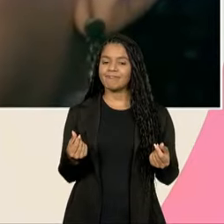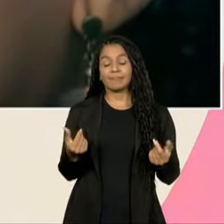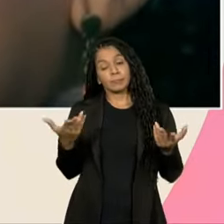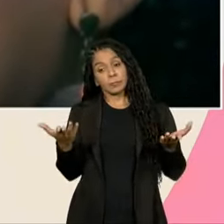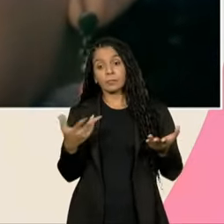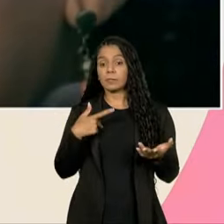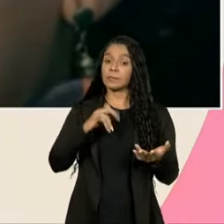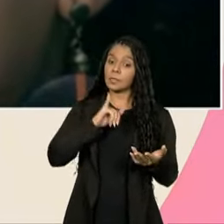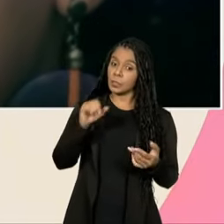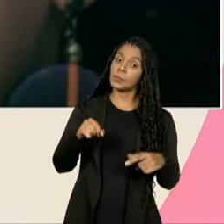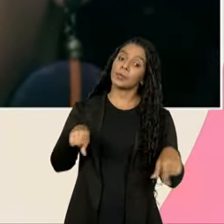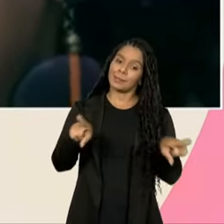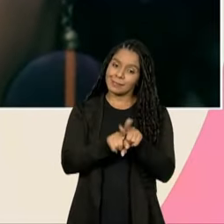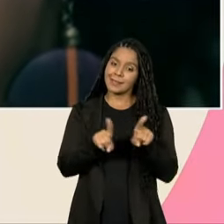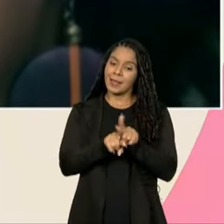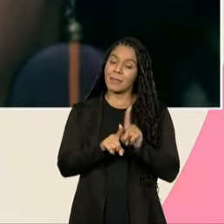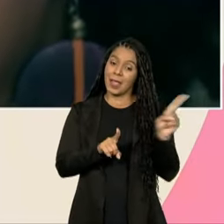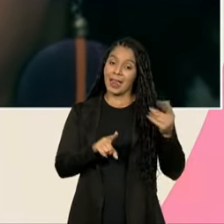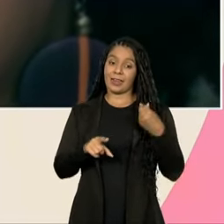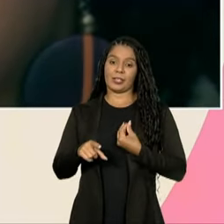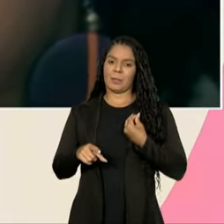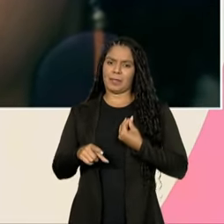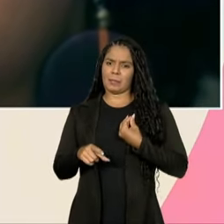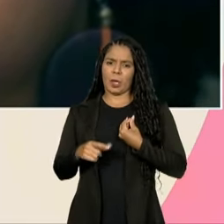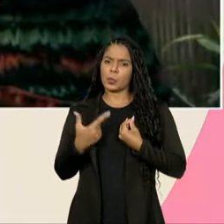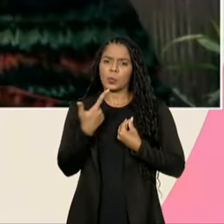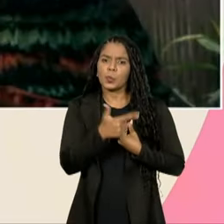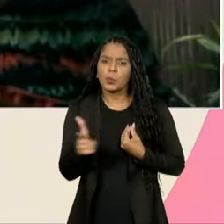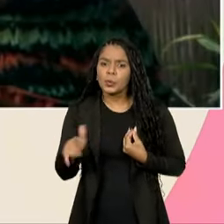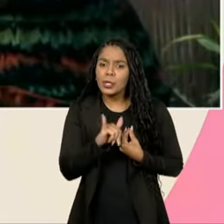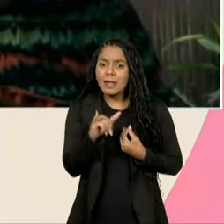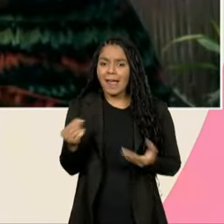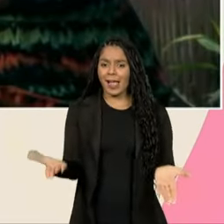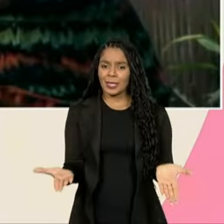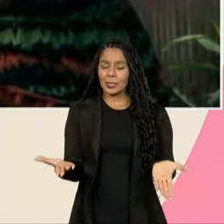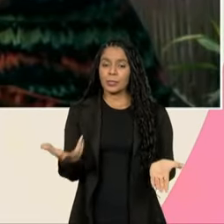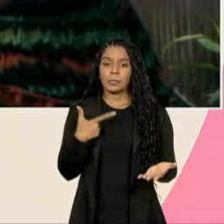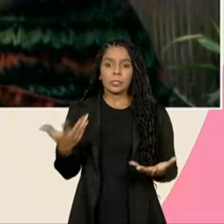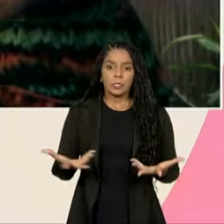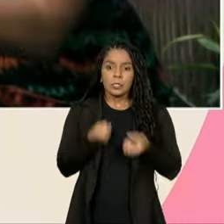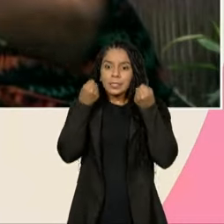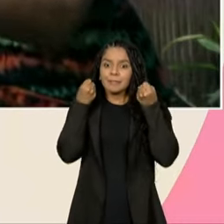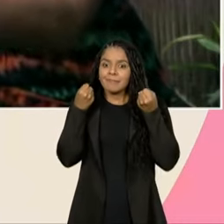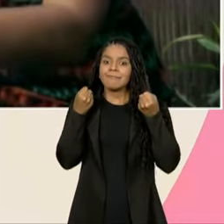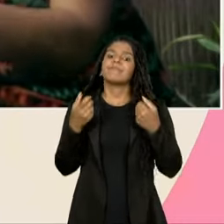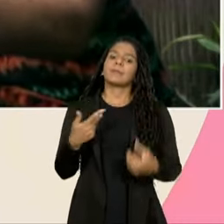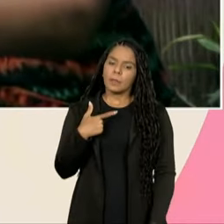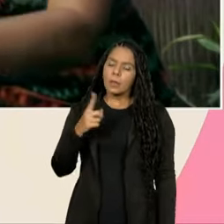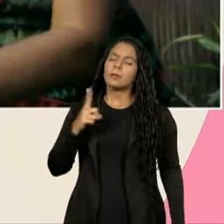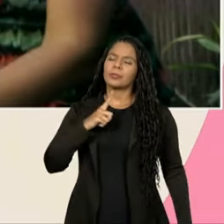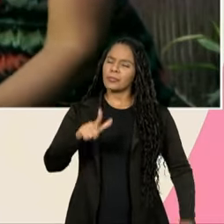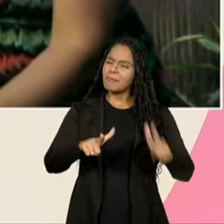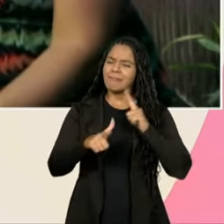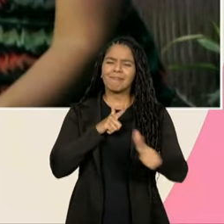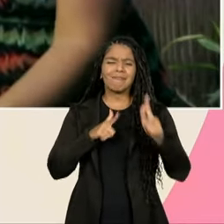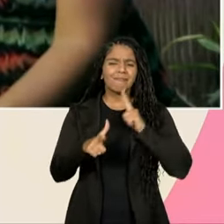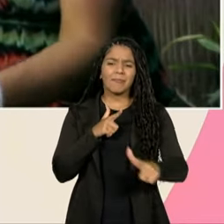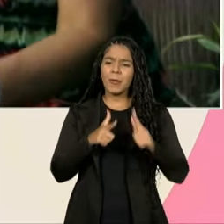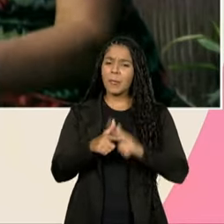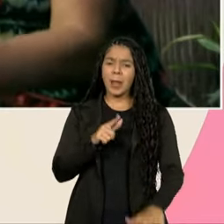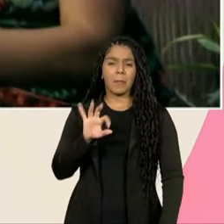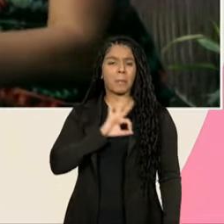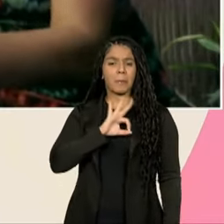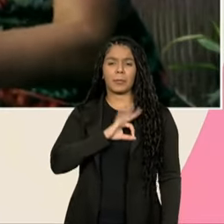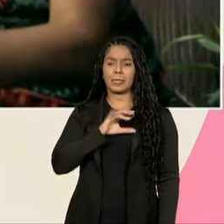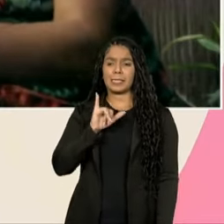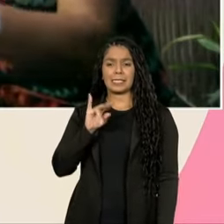enfim, feito também com a participação. Esse elemento não existia, claro, foi todo mundo claro. Pego de surpresa. Assim. Eu tinha muito problema com a Polícia Civil,